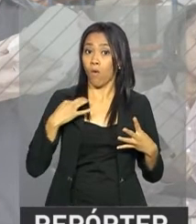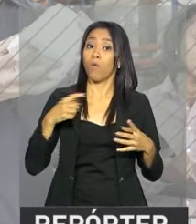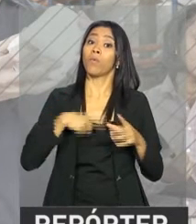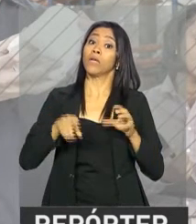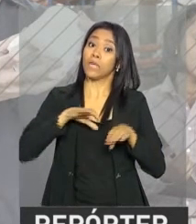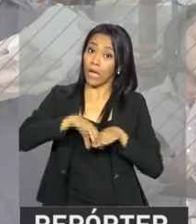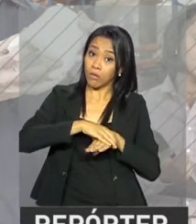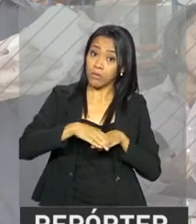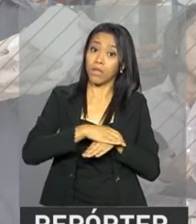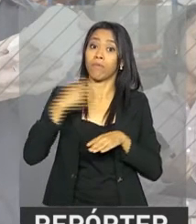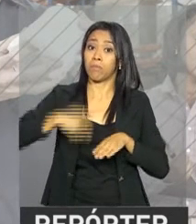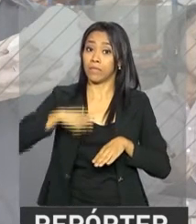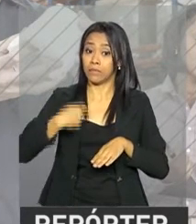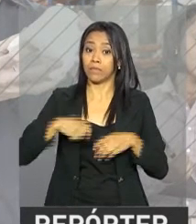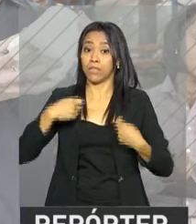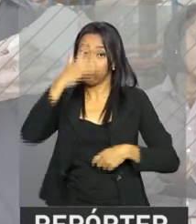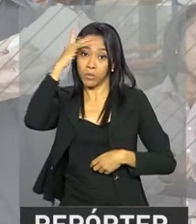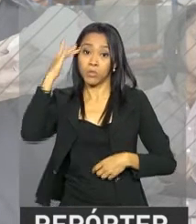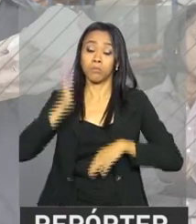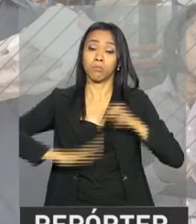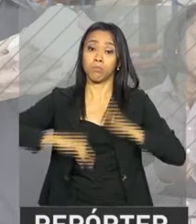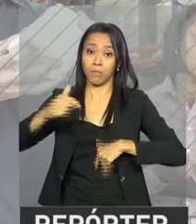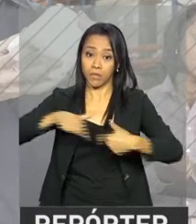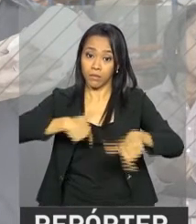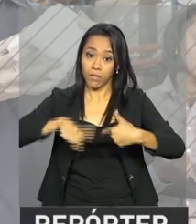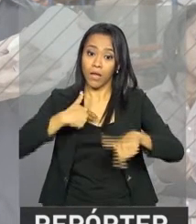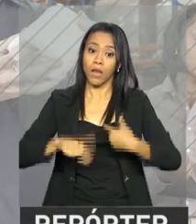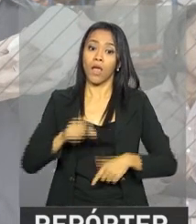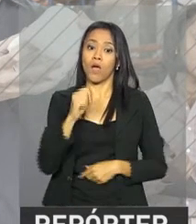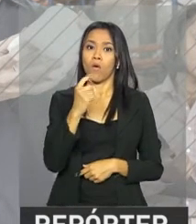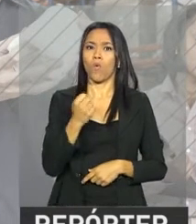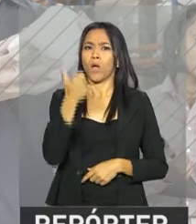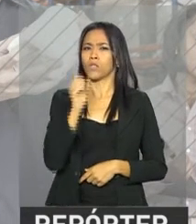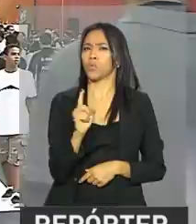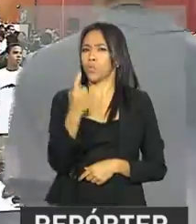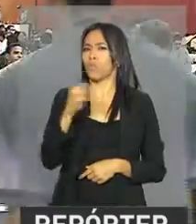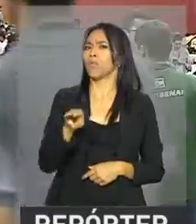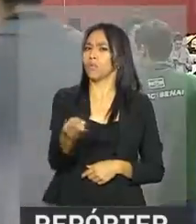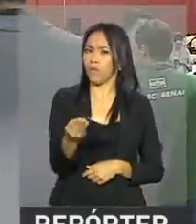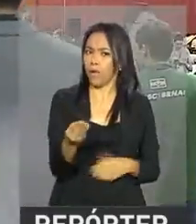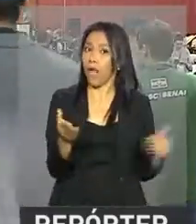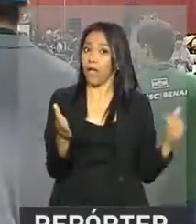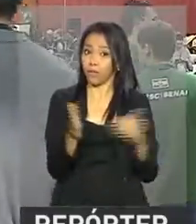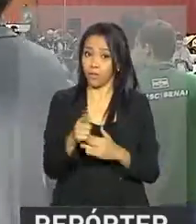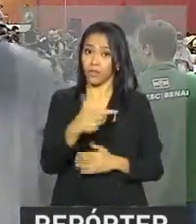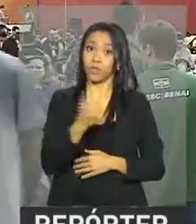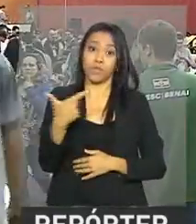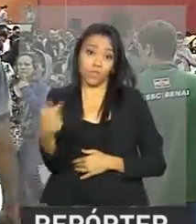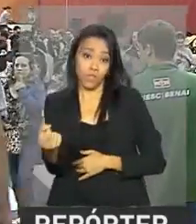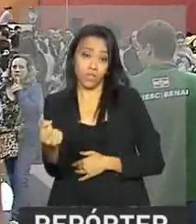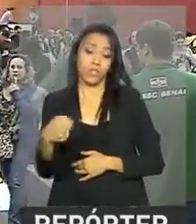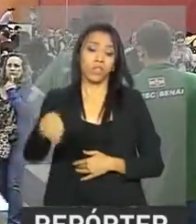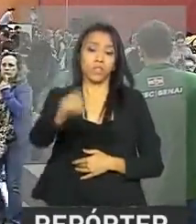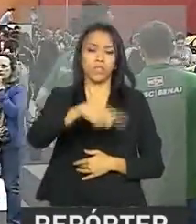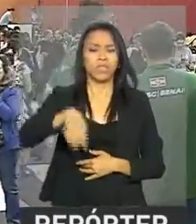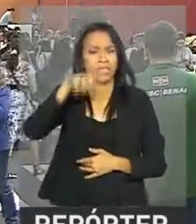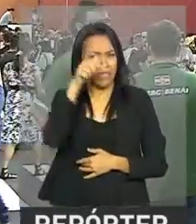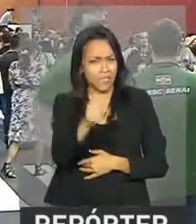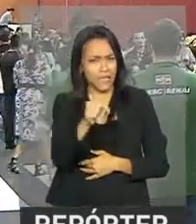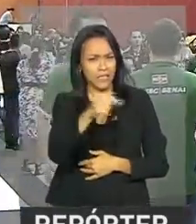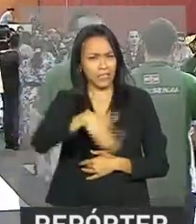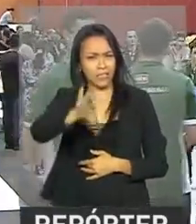calçados, que vai precisar de quase 1 milhão de trabalhadores até 2020. No ano passado, 7 de cada 10